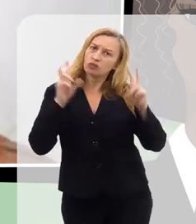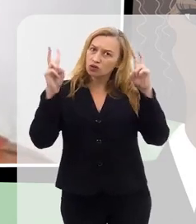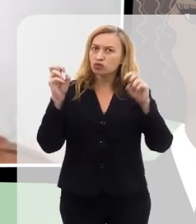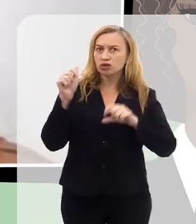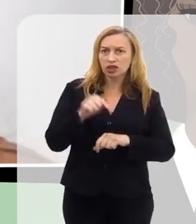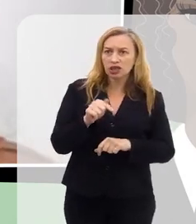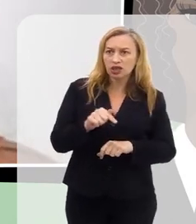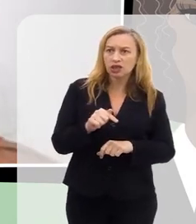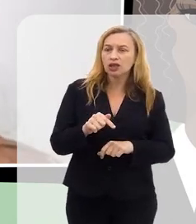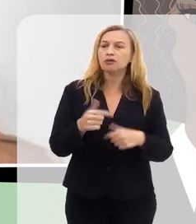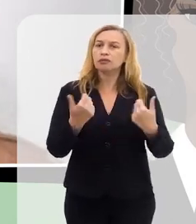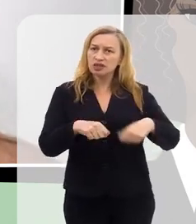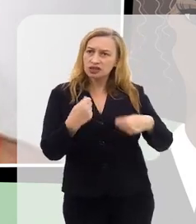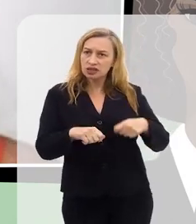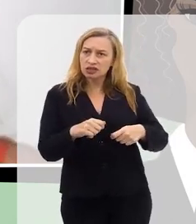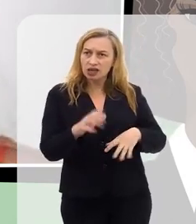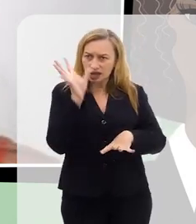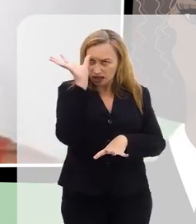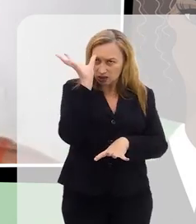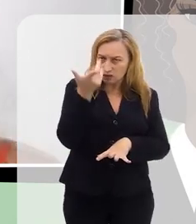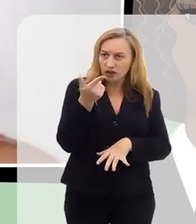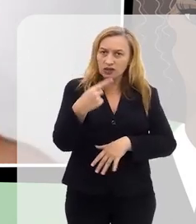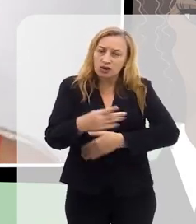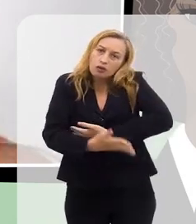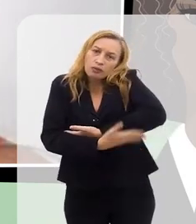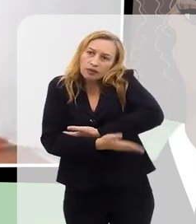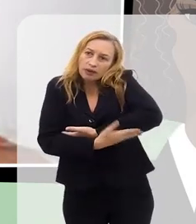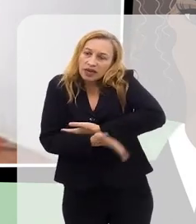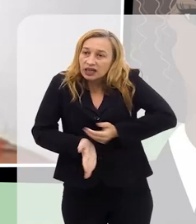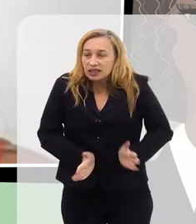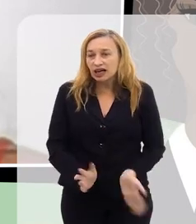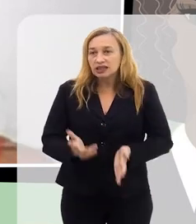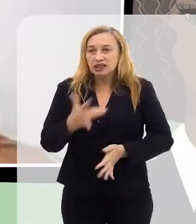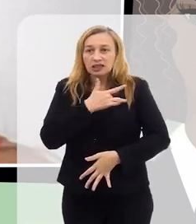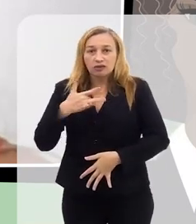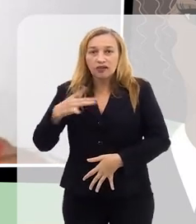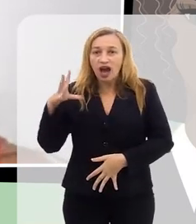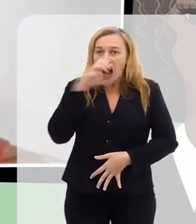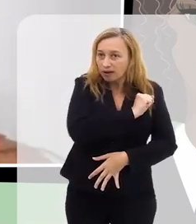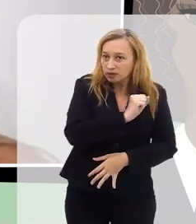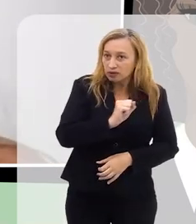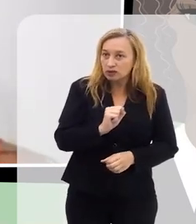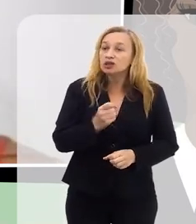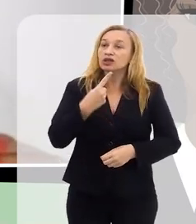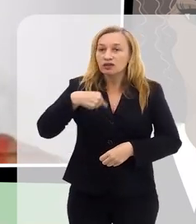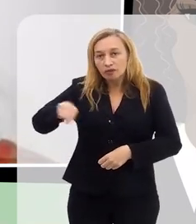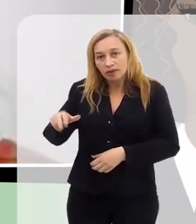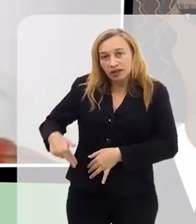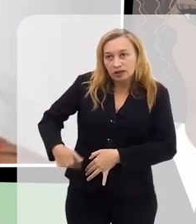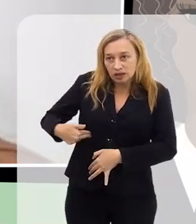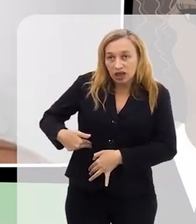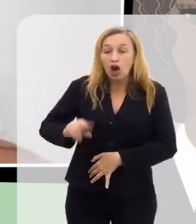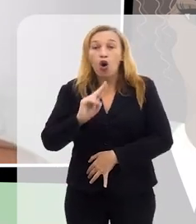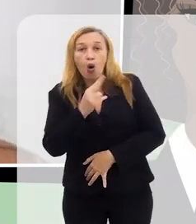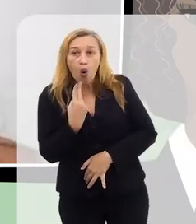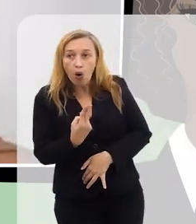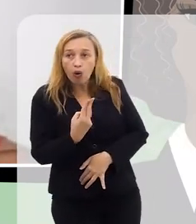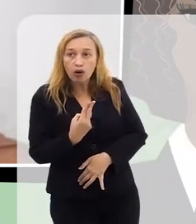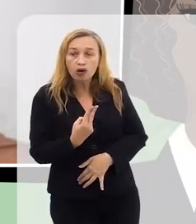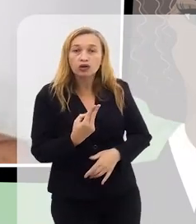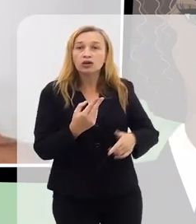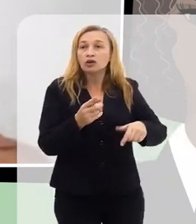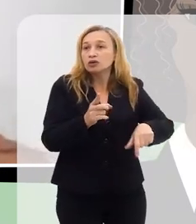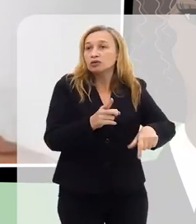tem uma questão aqui e a gente precisa fazer com que o seu bebê nasça um pouco mais rápido. Então, vamos te levar para uma cesárea.